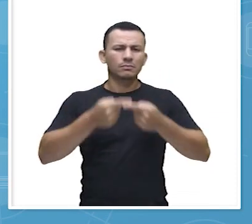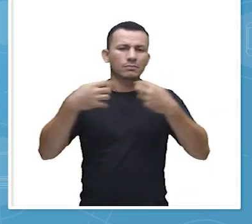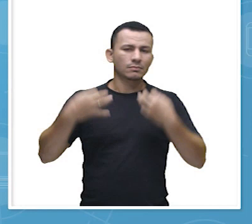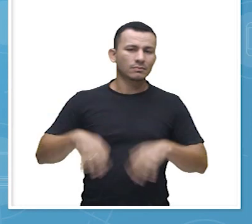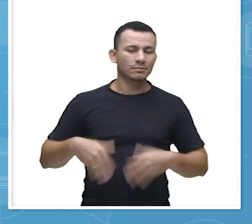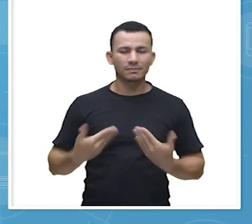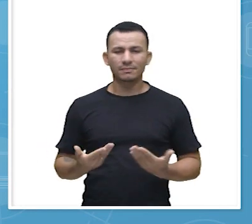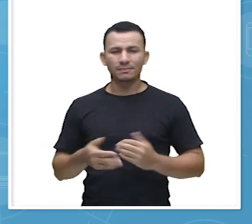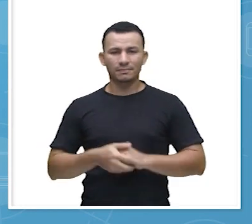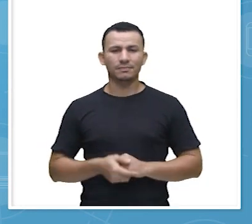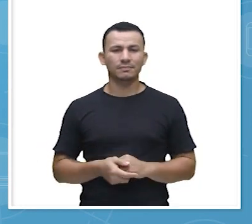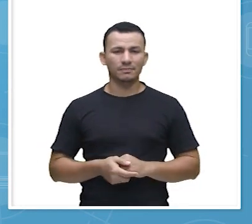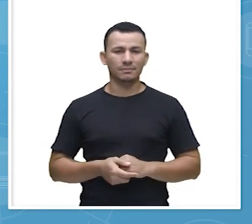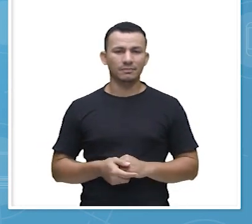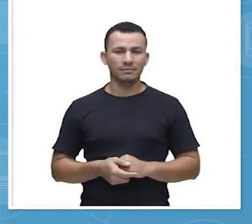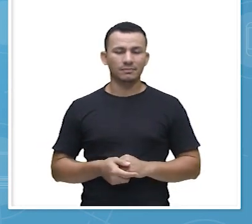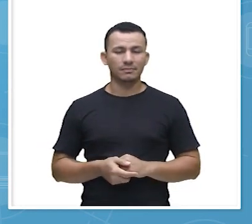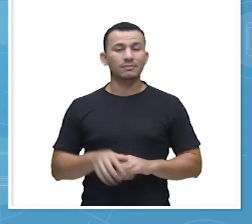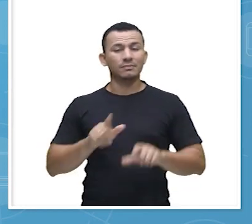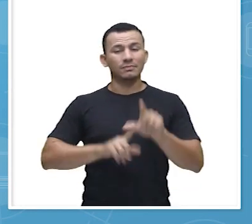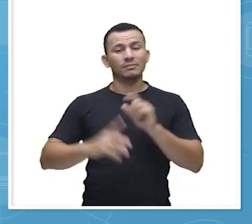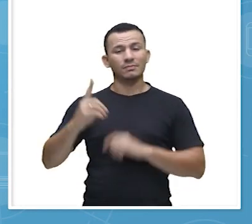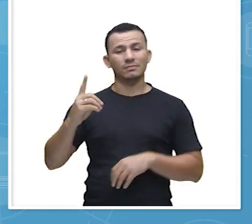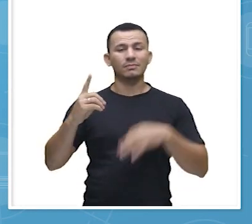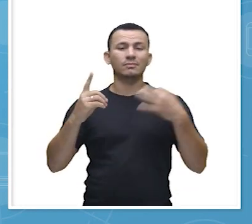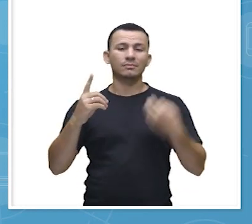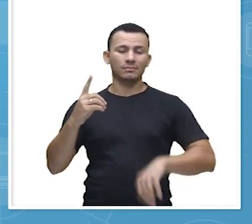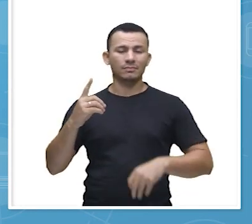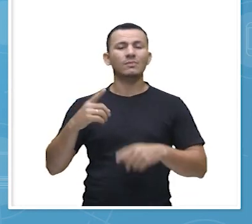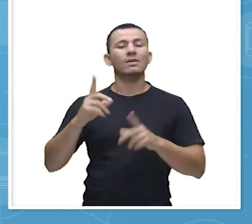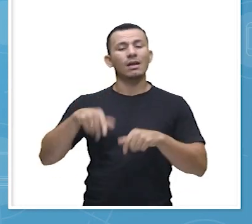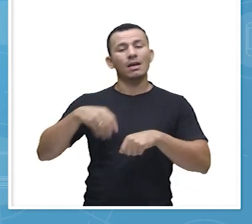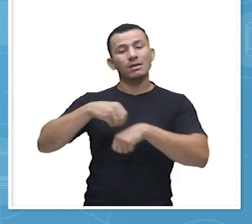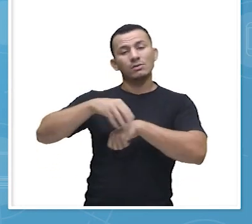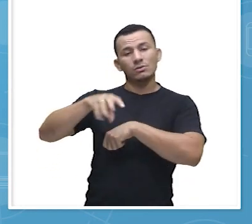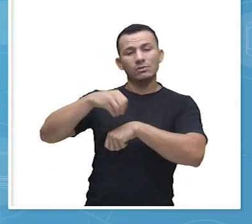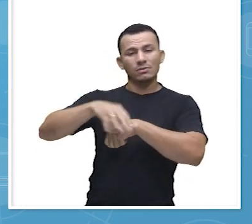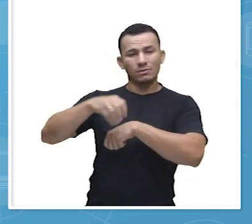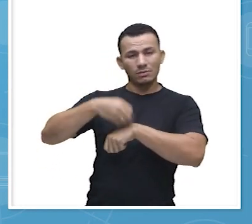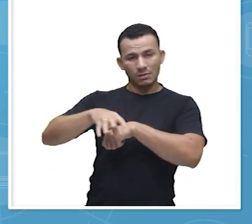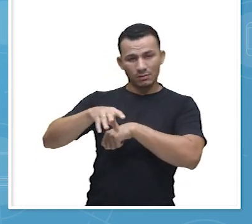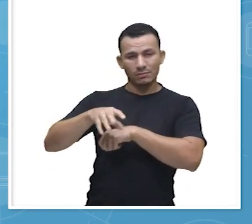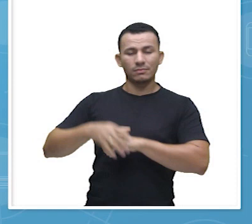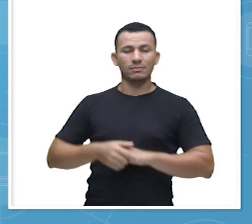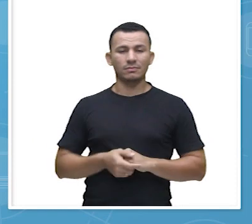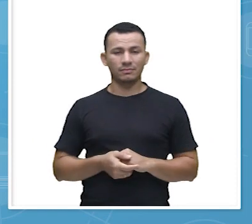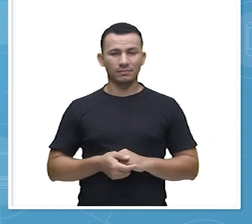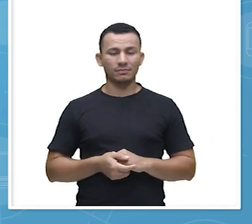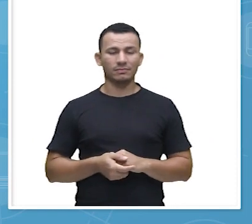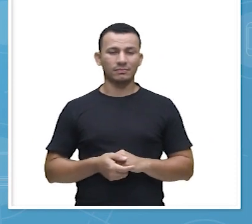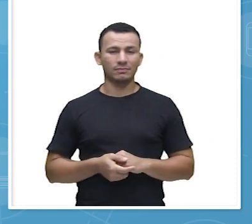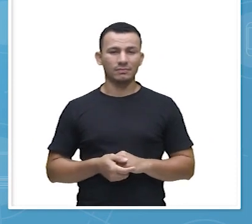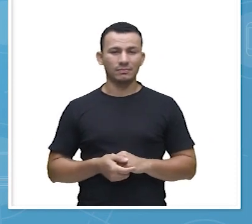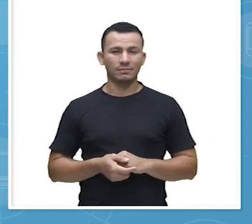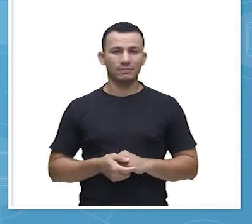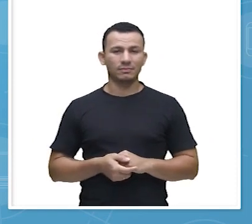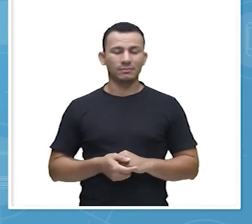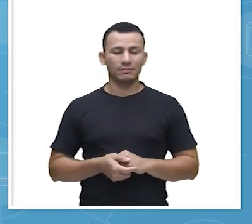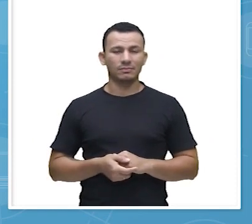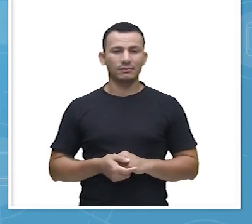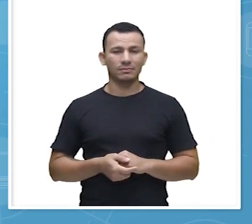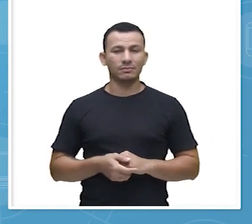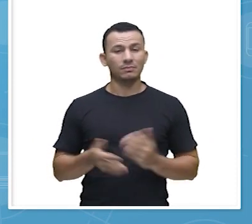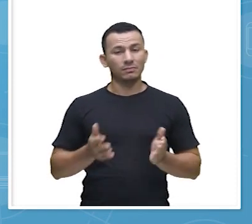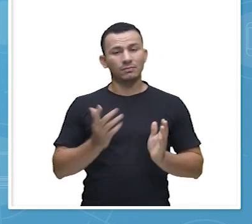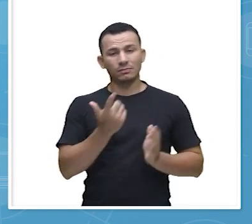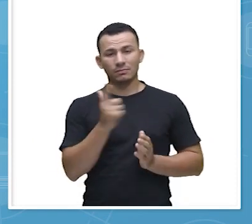não é? Letra D, textos injuntivos, textos de instrução. E é o que está no nosso gabarito. Vamos na